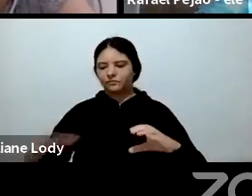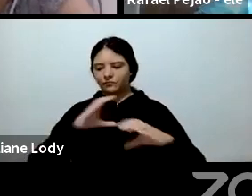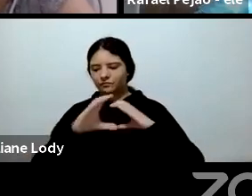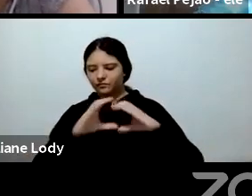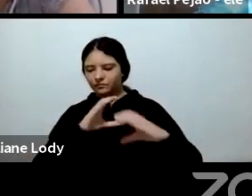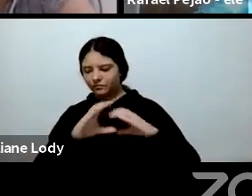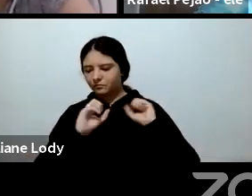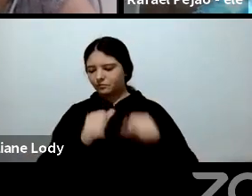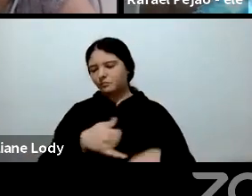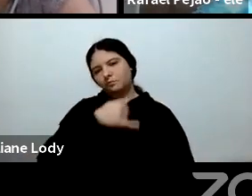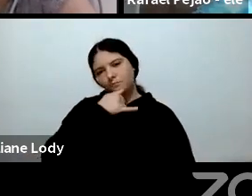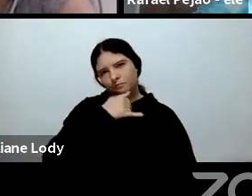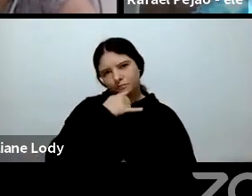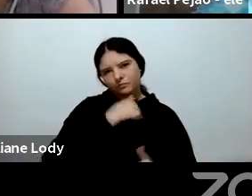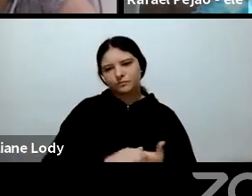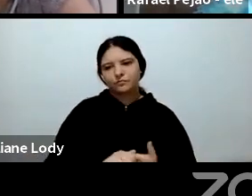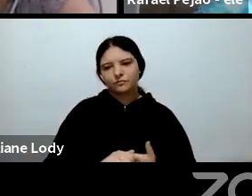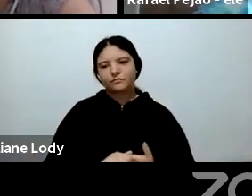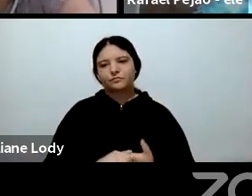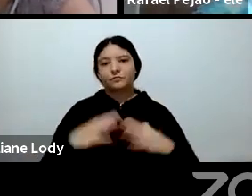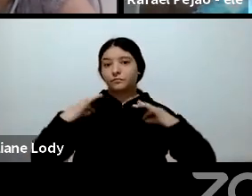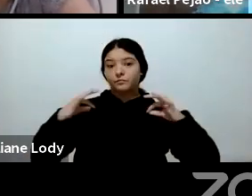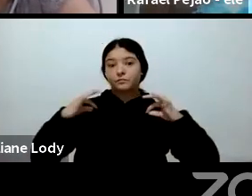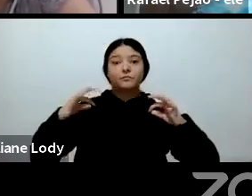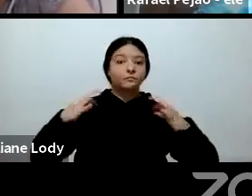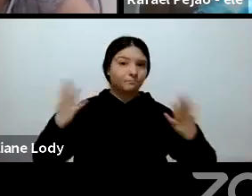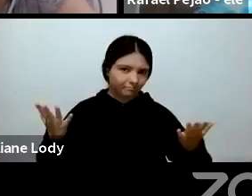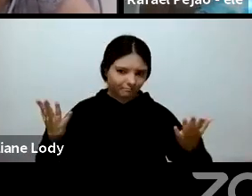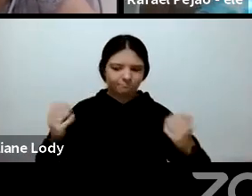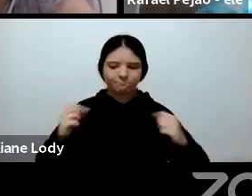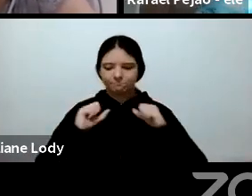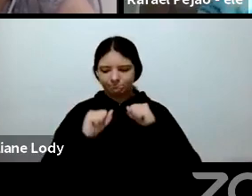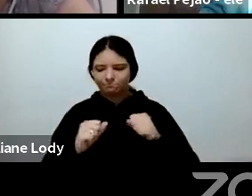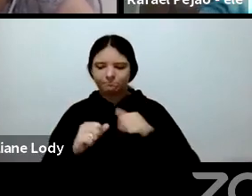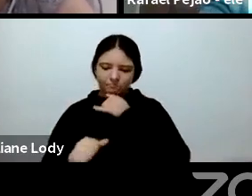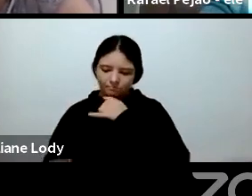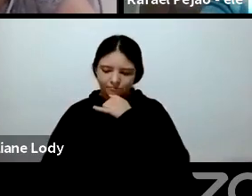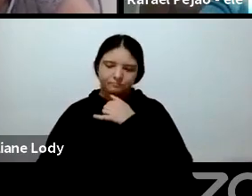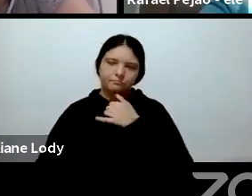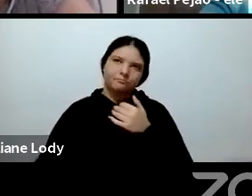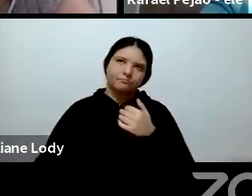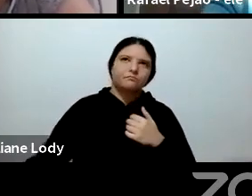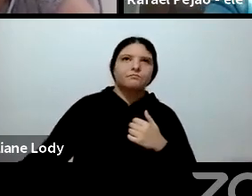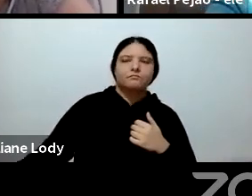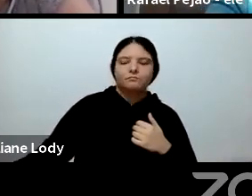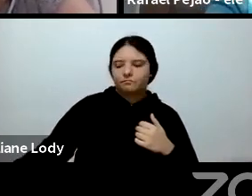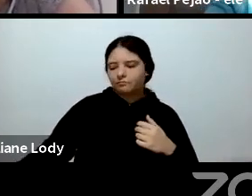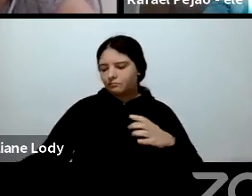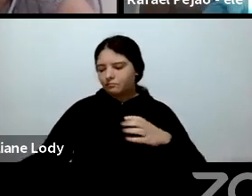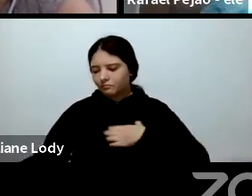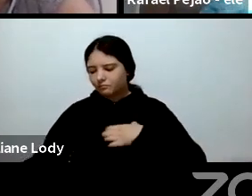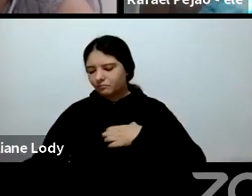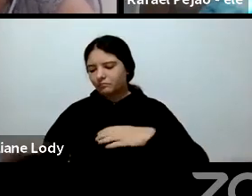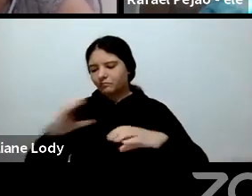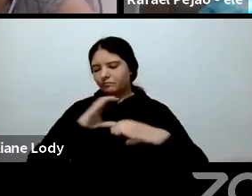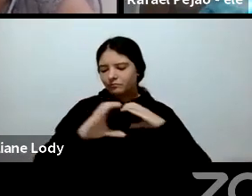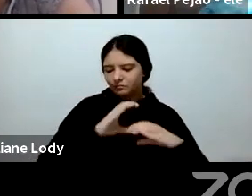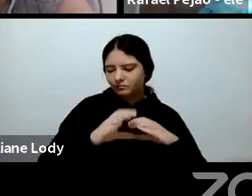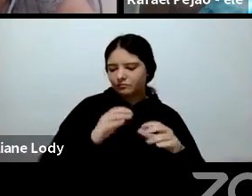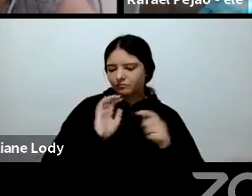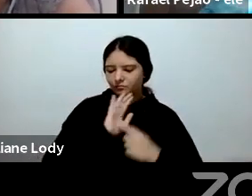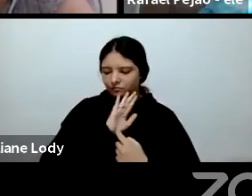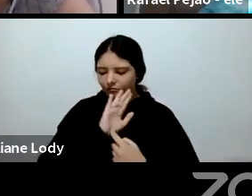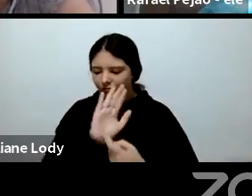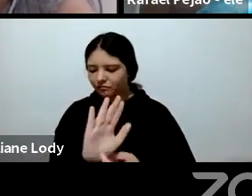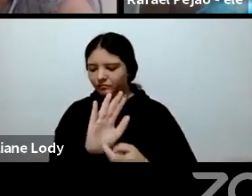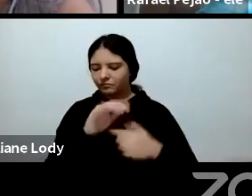exemplo, né, as vestimentas, né, as roupas, por exemplo, né, são um modo de comunicar, de dizer algo, né, então ela aponta